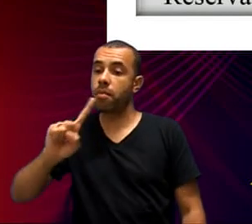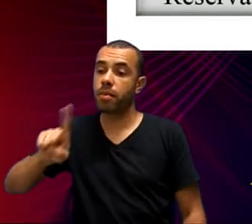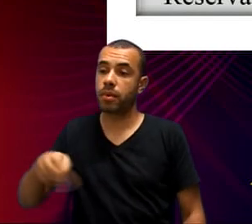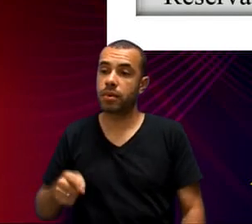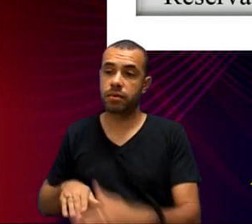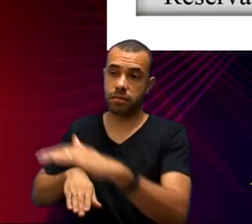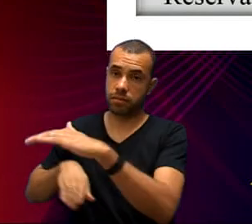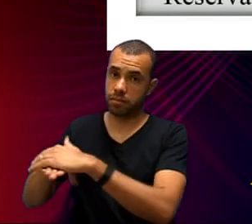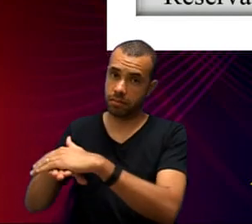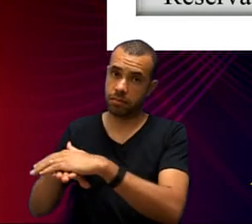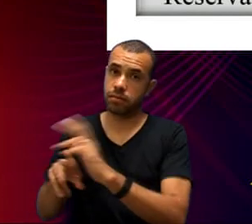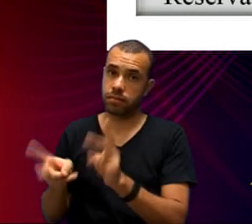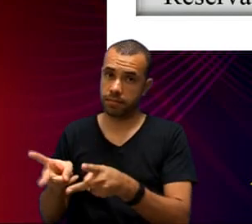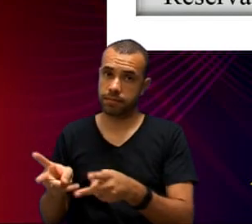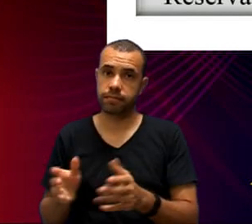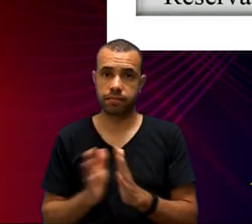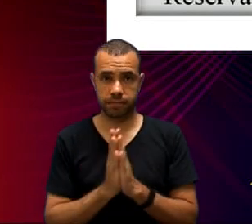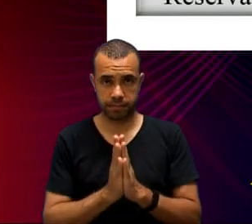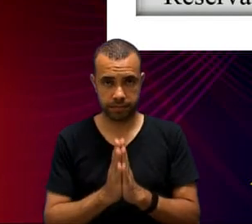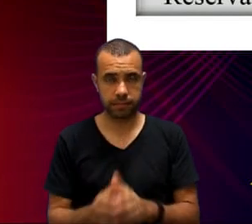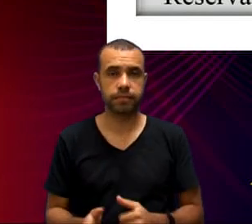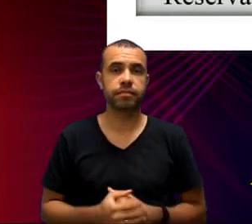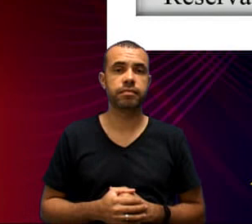deixar esse 1 milhão.